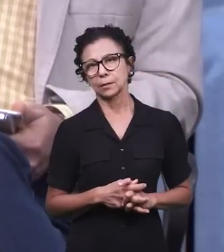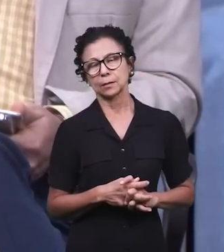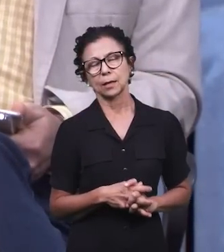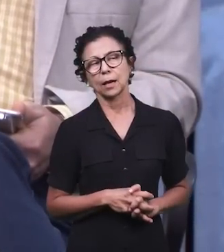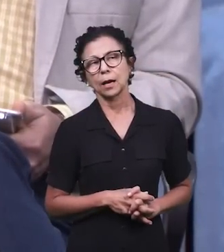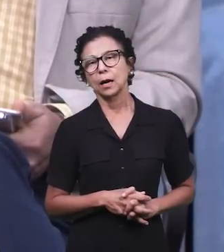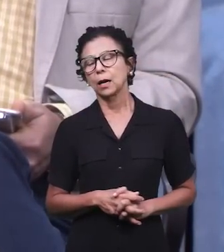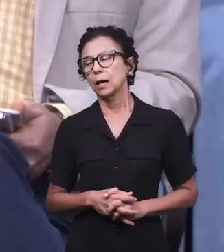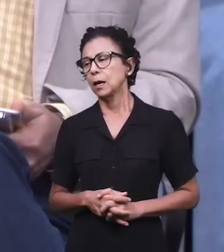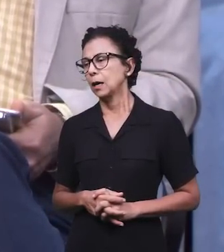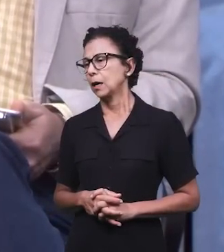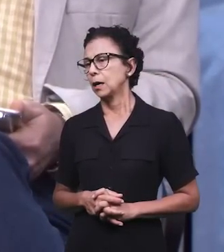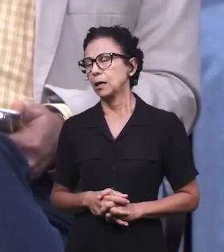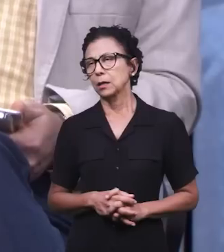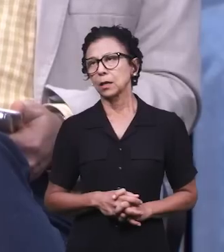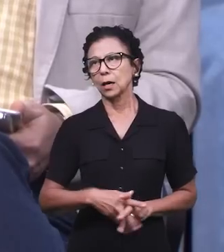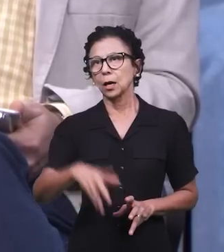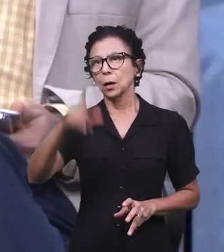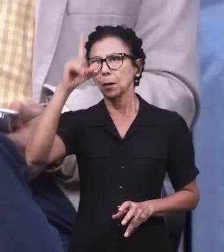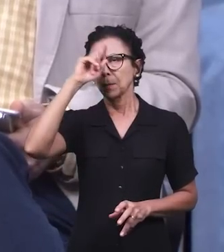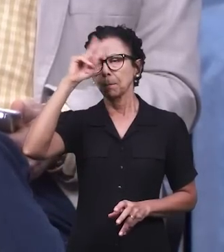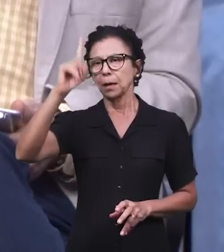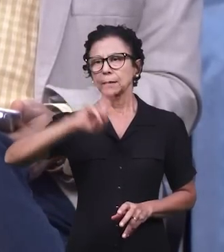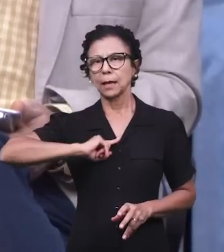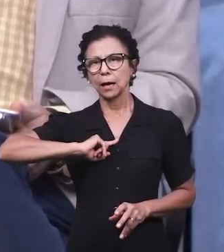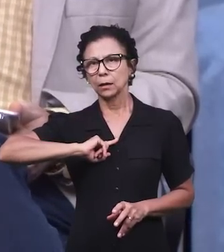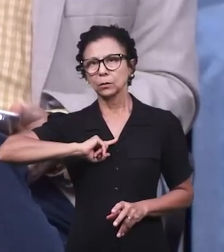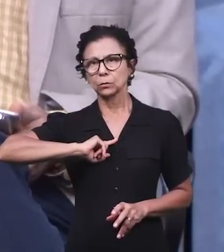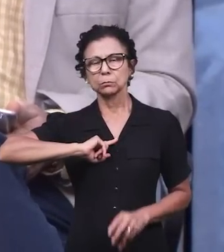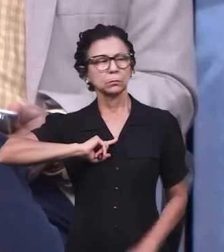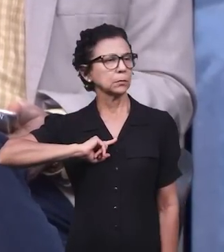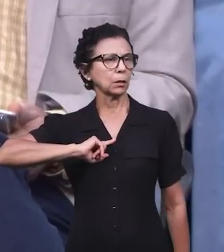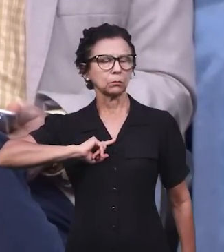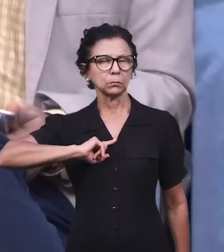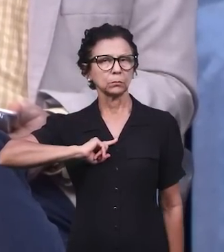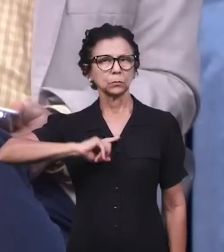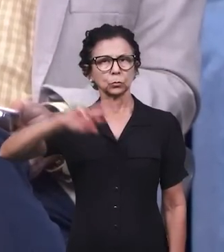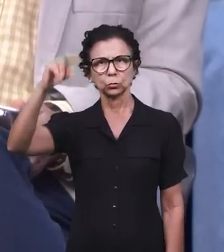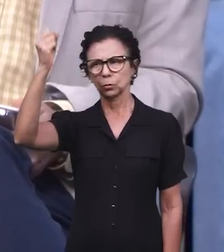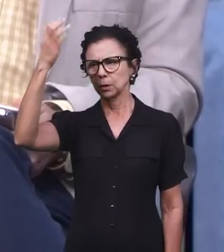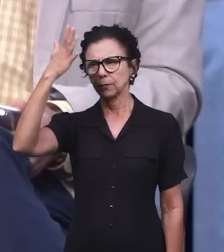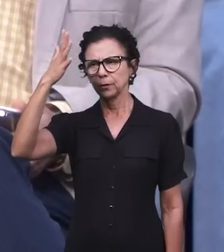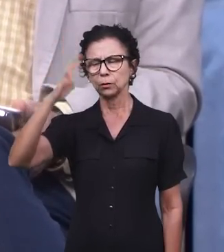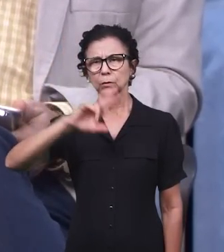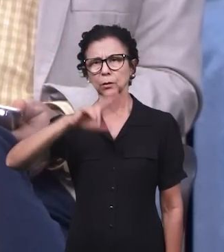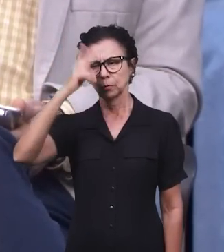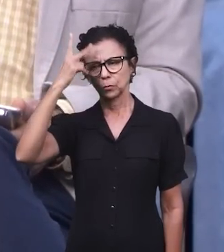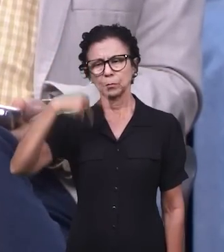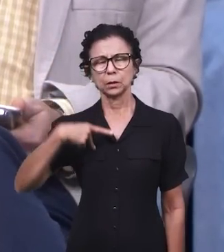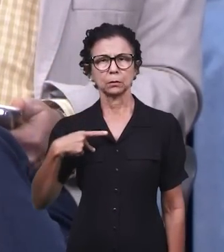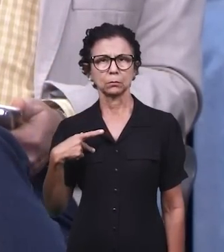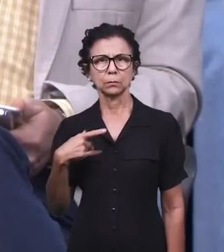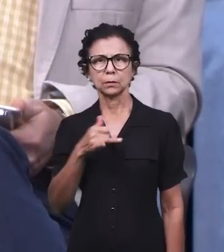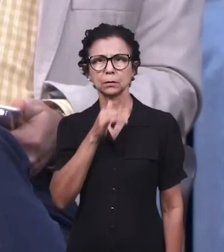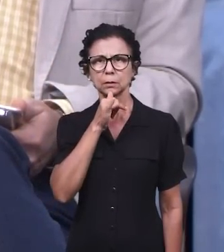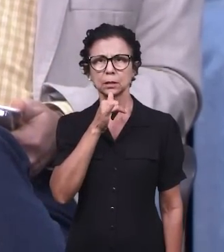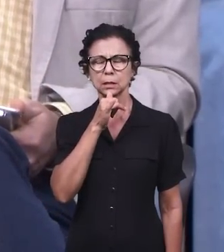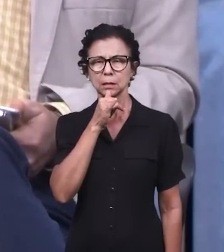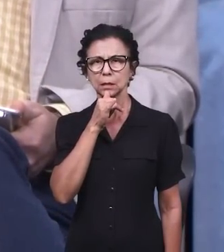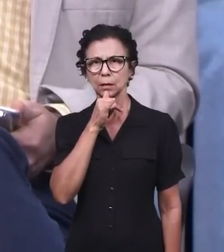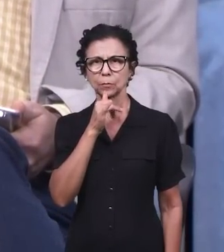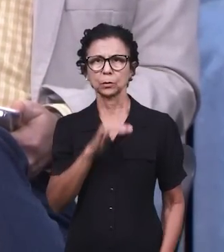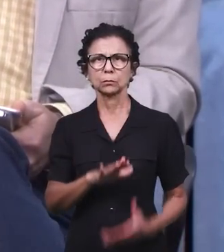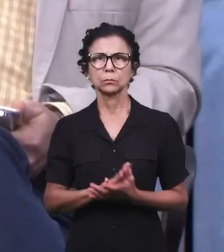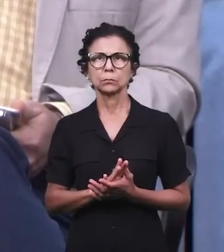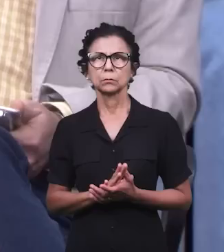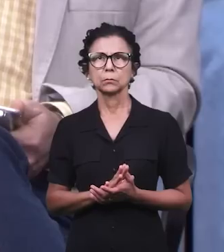que entendeu, que definiu que não, o Senhor revelou isso aqui, por exemplo, aos domingos pela manhã, que seria um